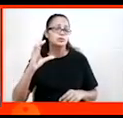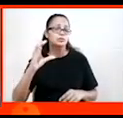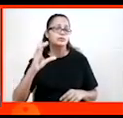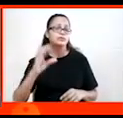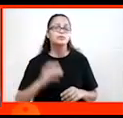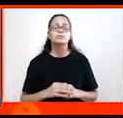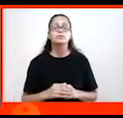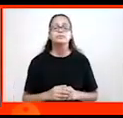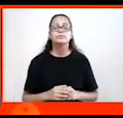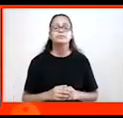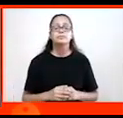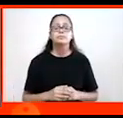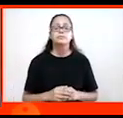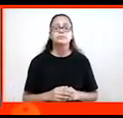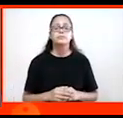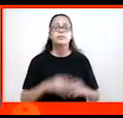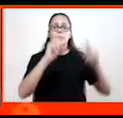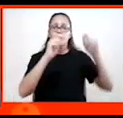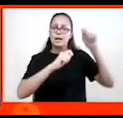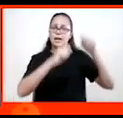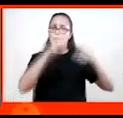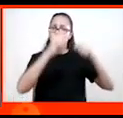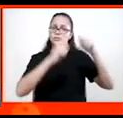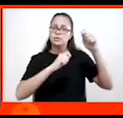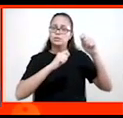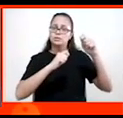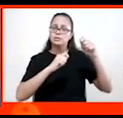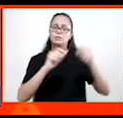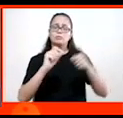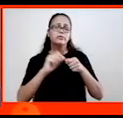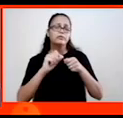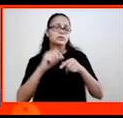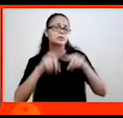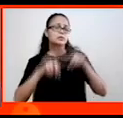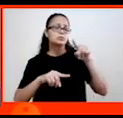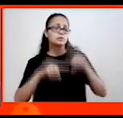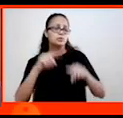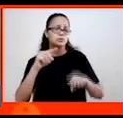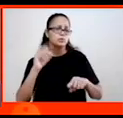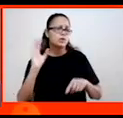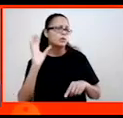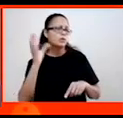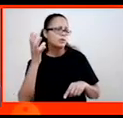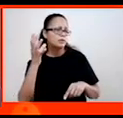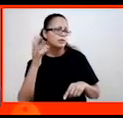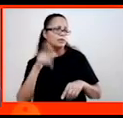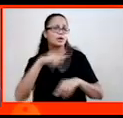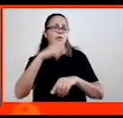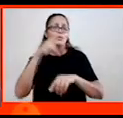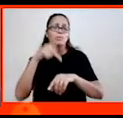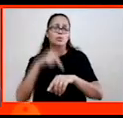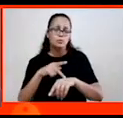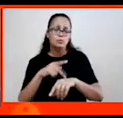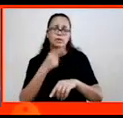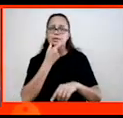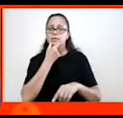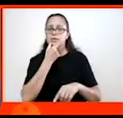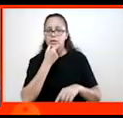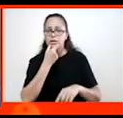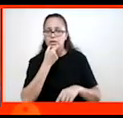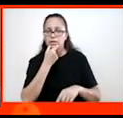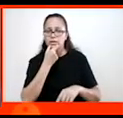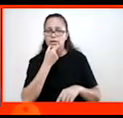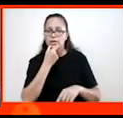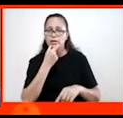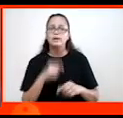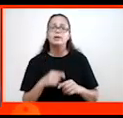né, na industrialização, né, na produção de produtos. Isso aconteceu onde? Na Inglaterra. Foi empregado onde?